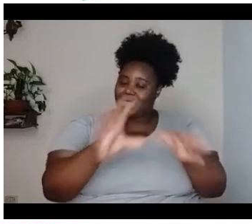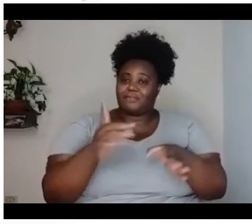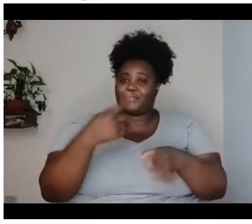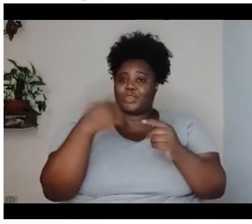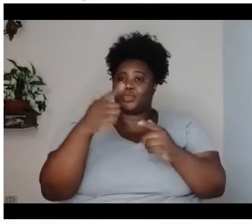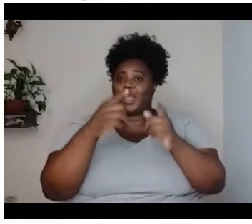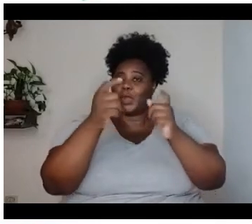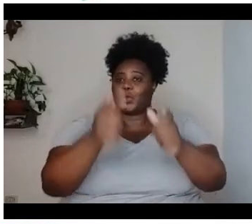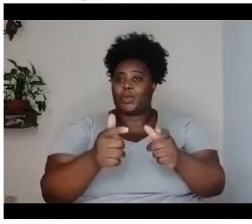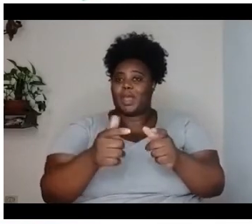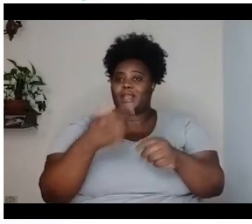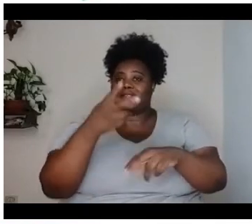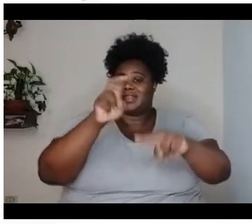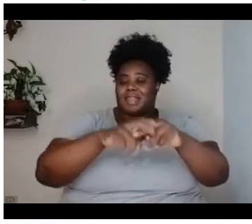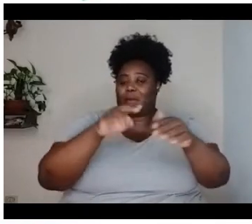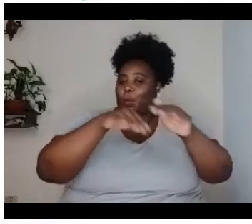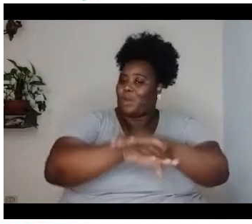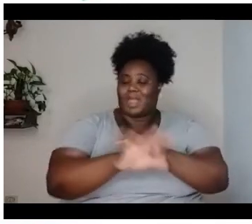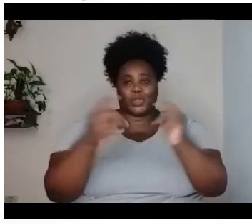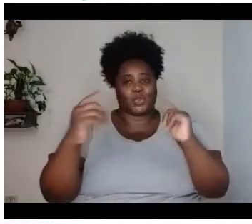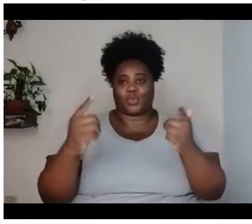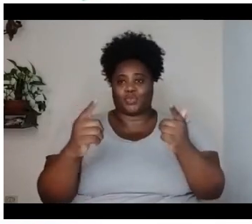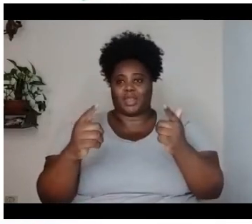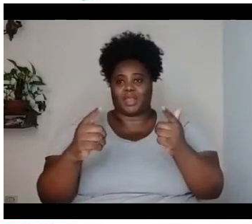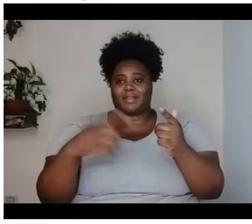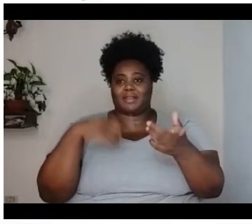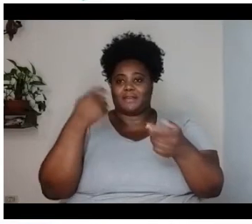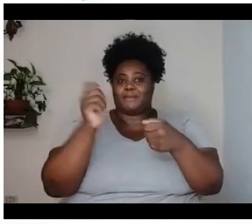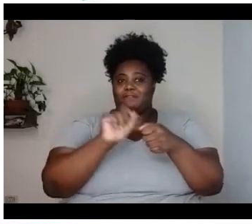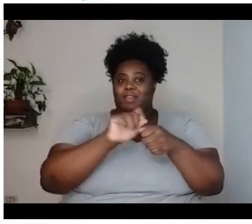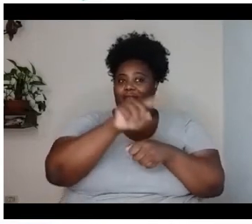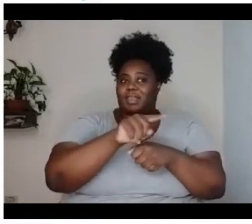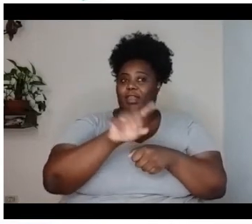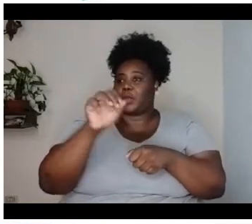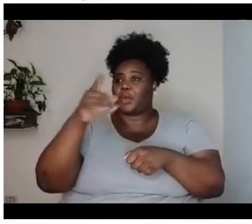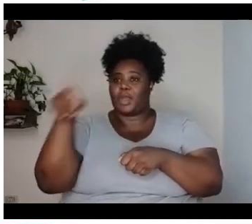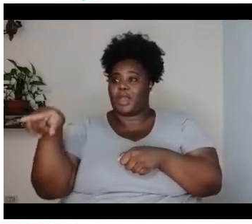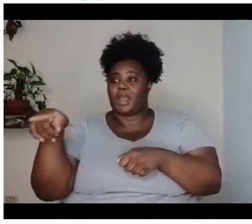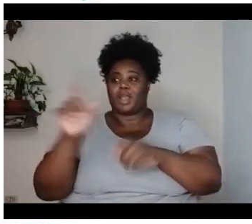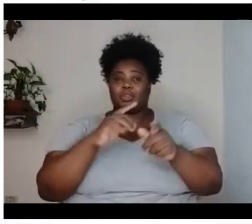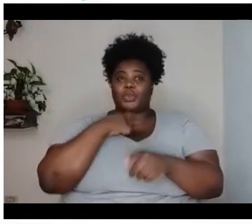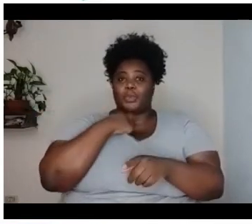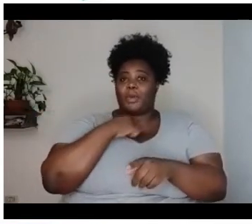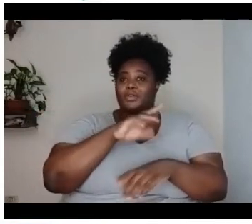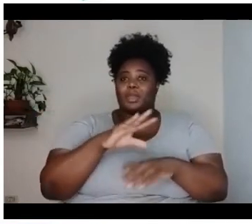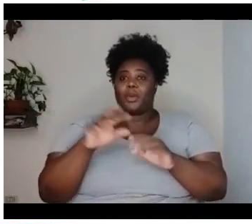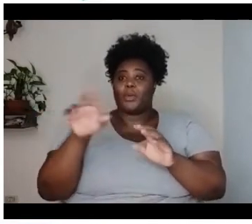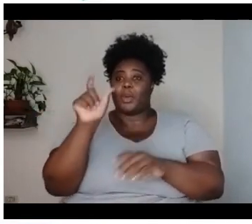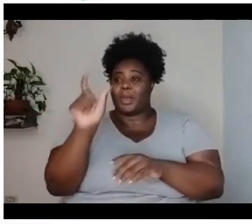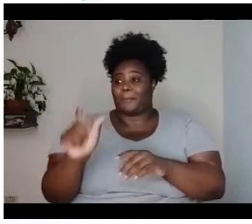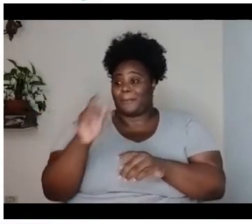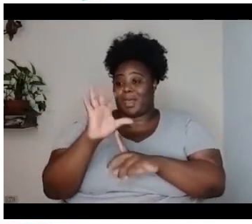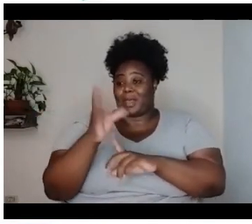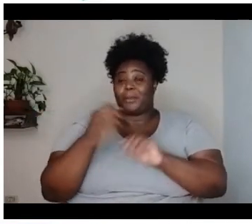tem cadeira, gaveta, ela não tem que fazer isso, um artista X não pode fazer aquilo, o artista pode fazer, ele